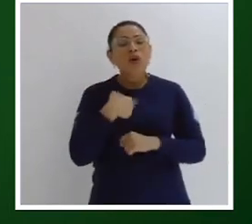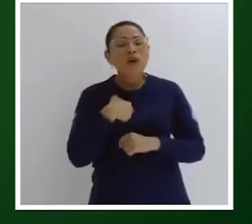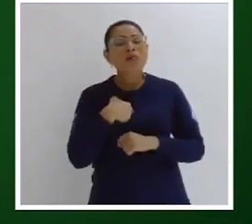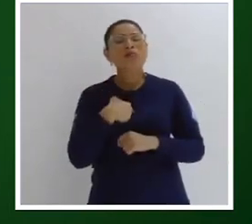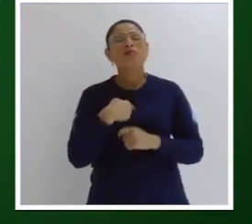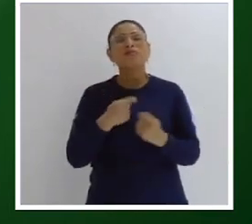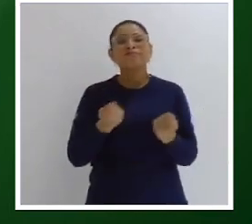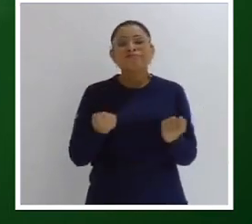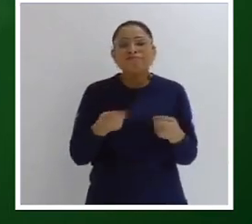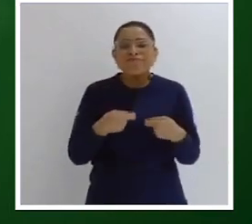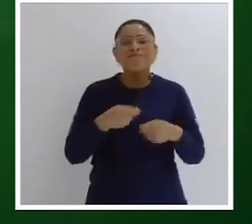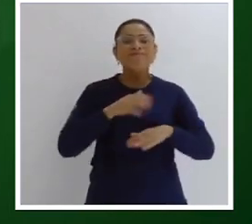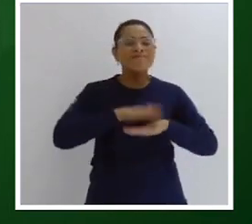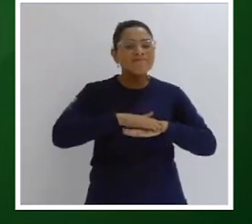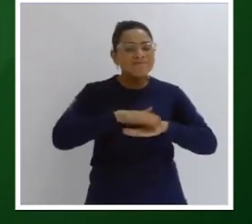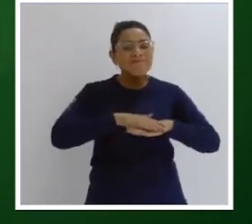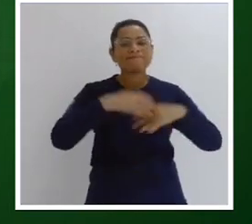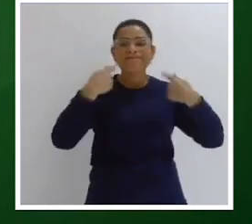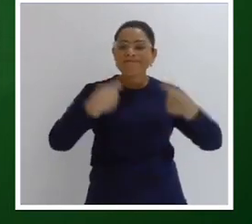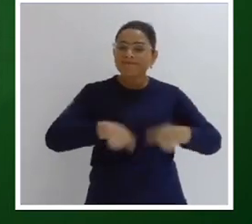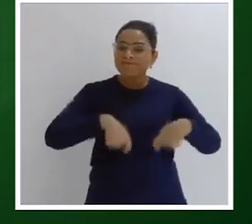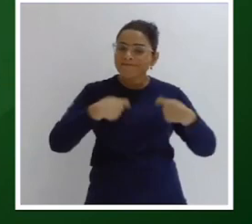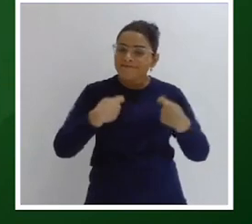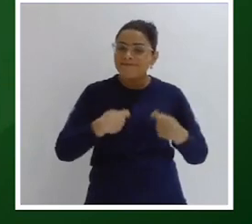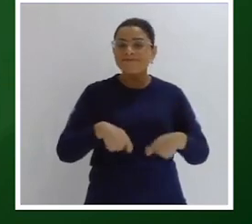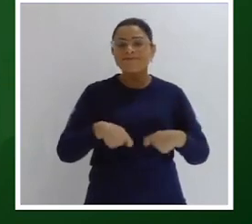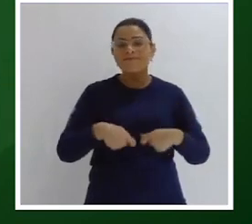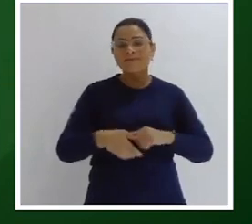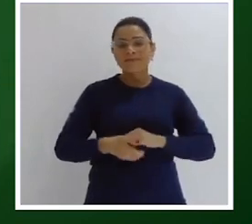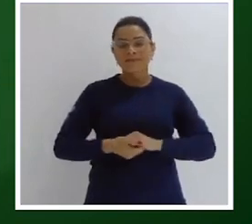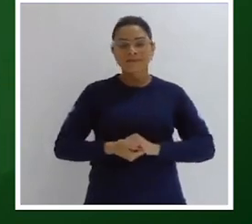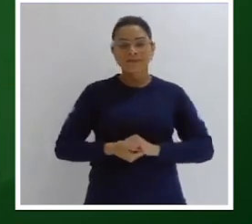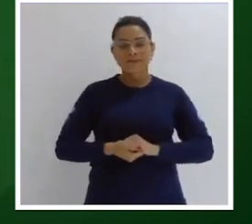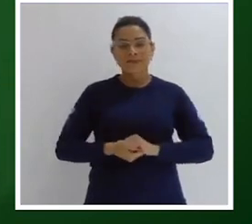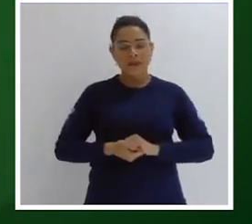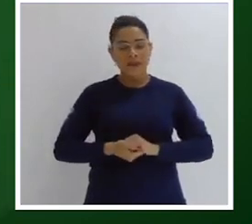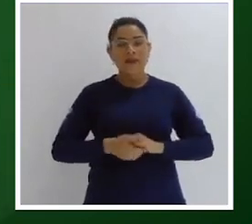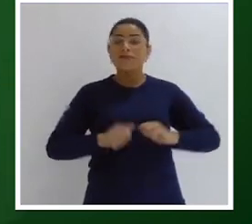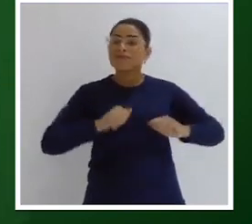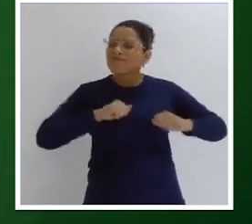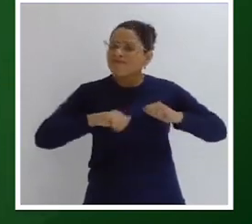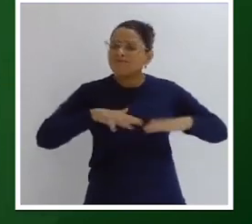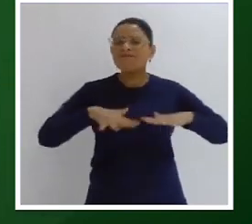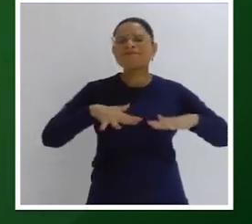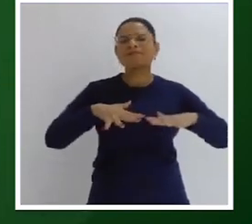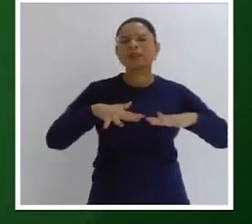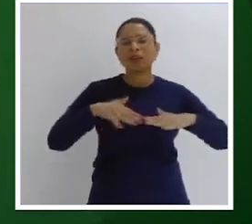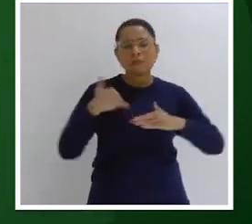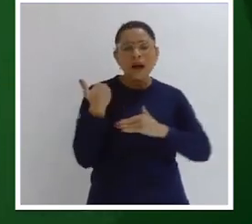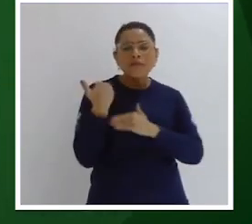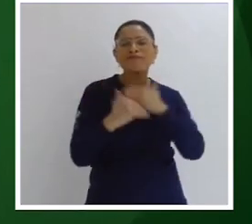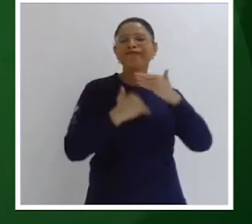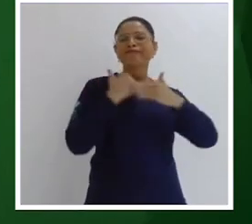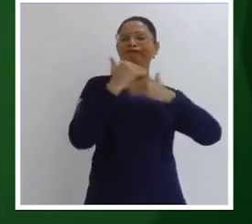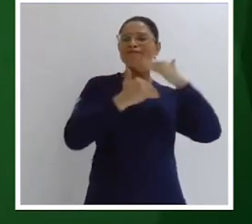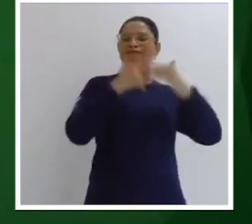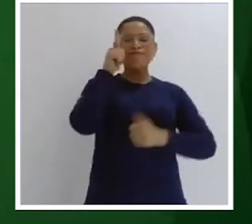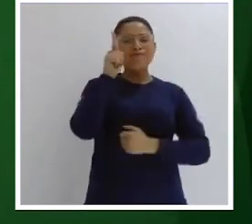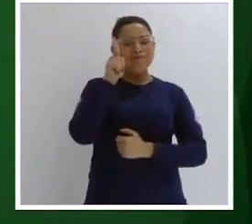podemos e devemos fazer aqui agir para que a gente tenha avanços